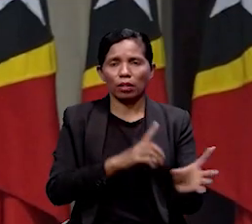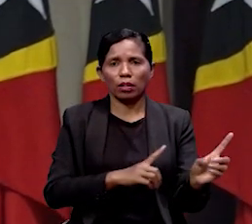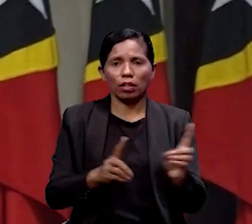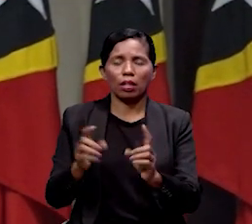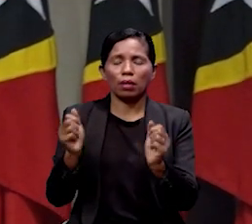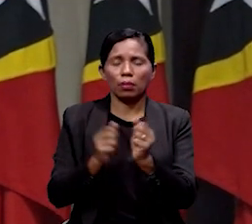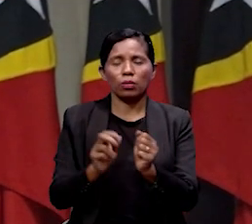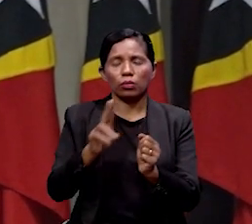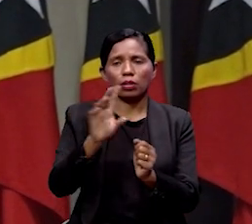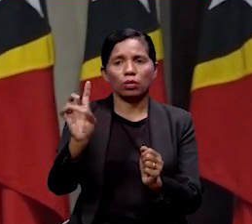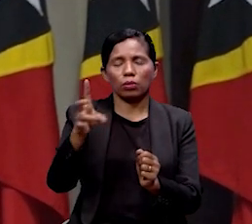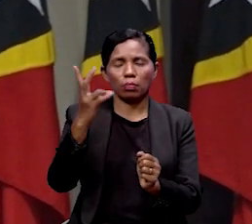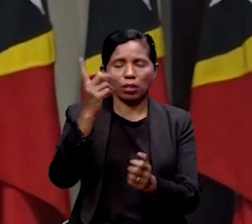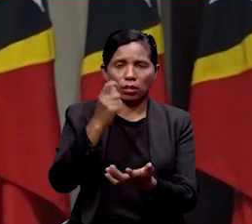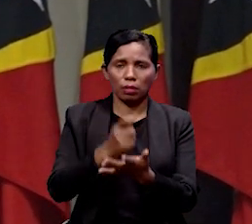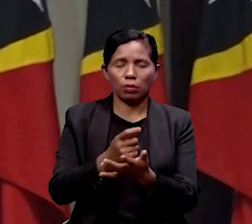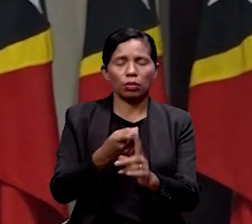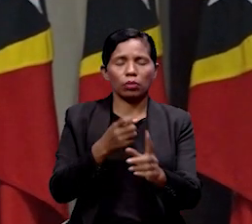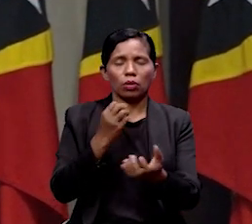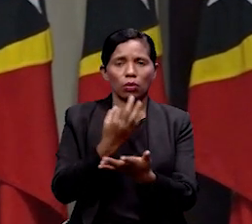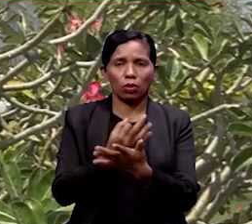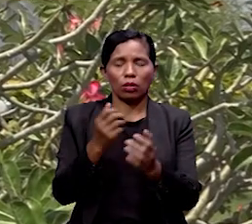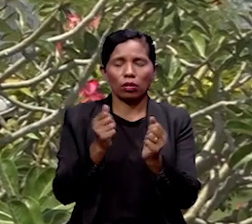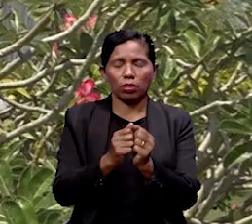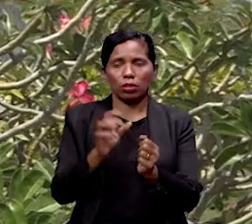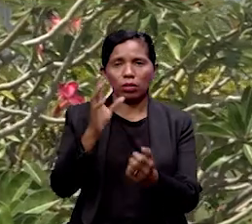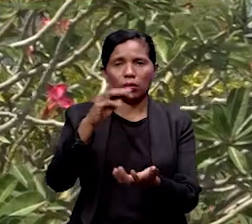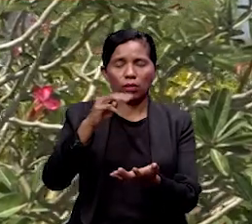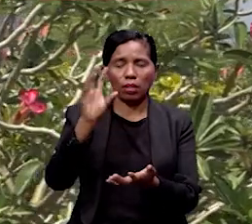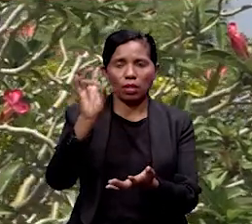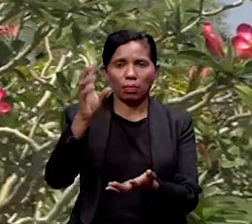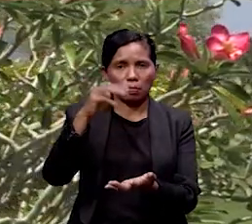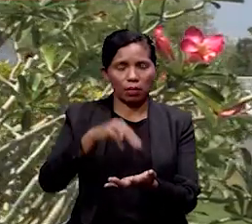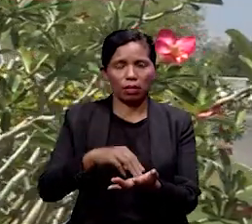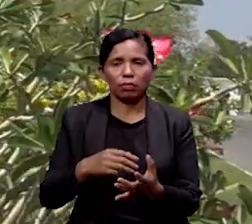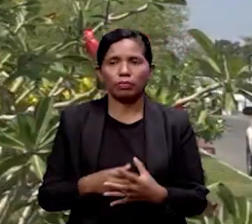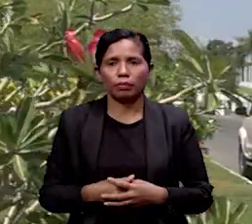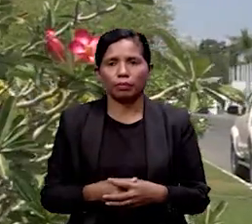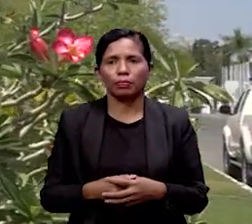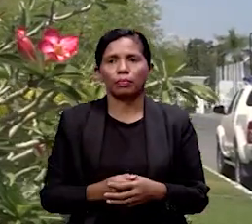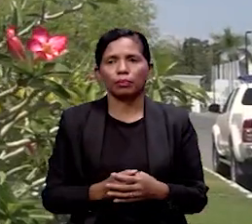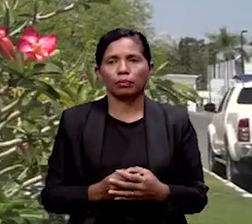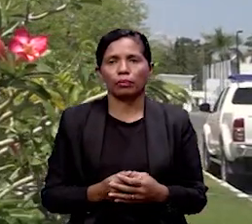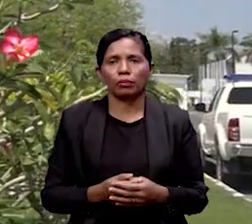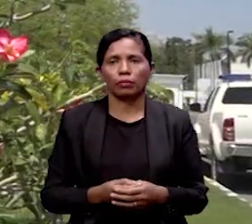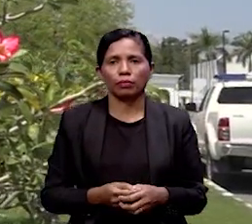atos nulo resim, o seu orçamento alocado, toque nulo resimida. Almeida dos Santos, Clementino Maia, ZMN.